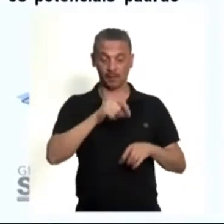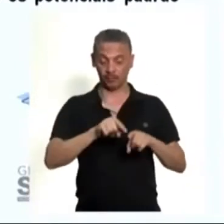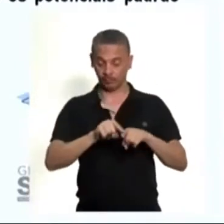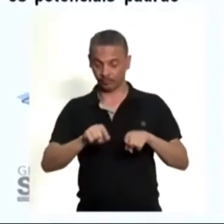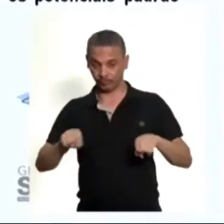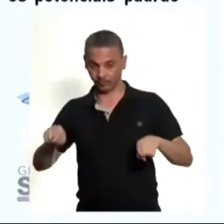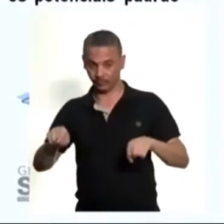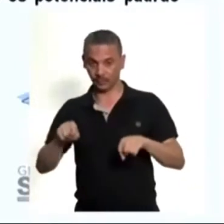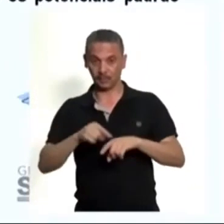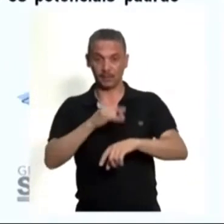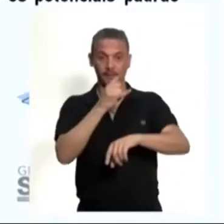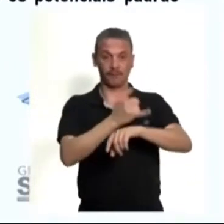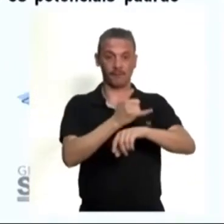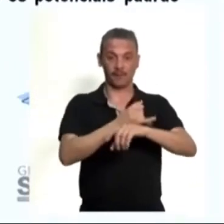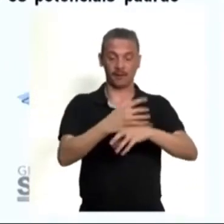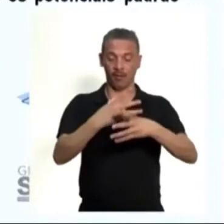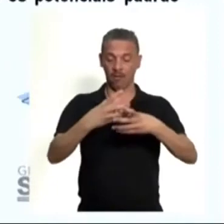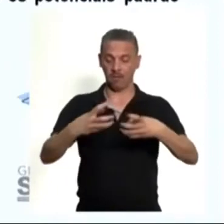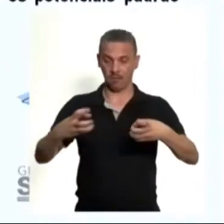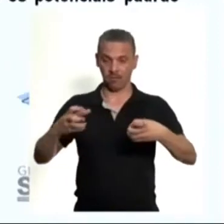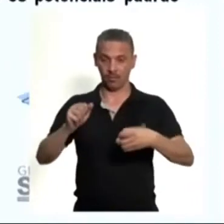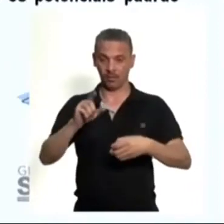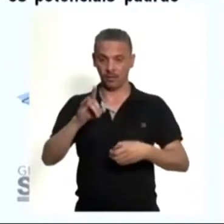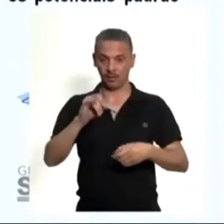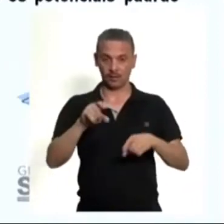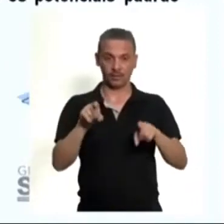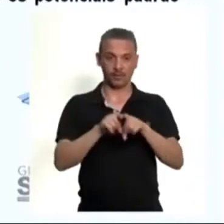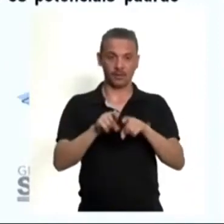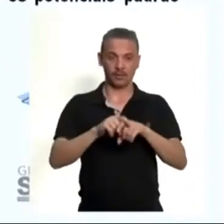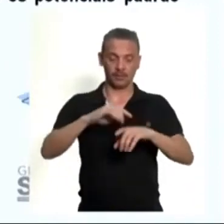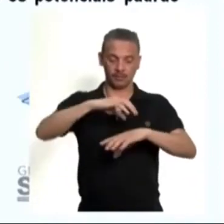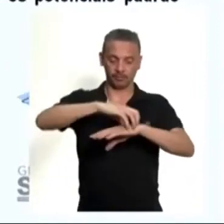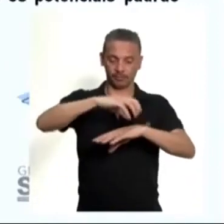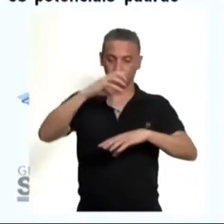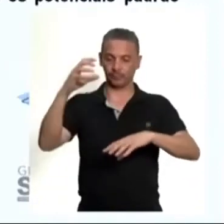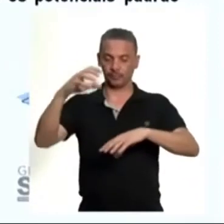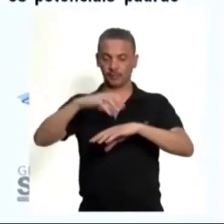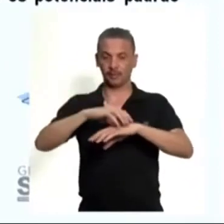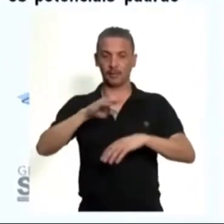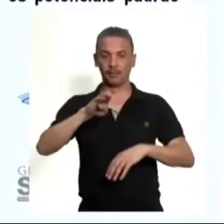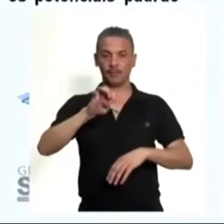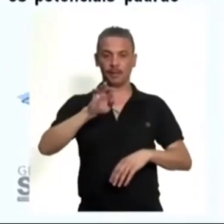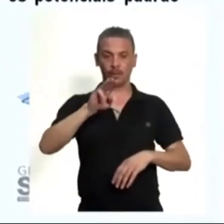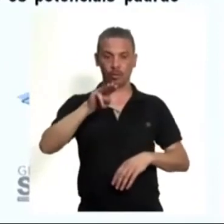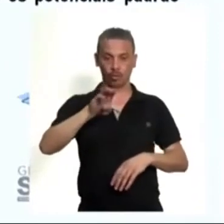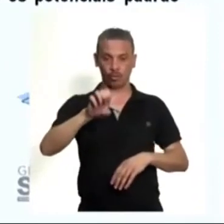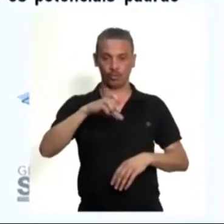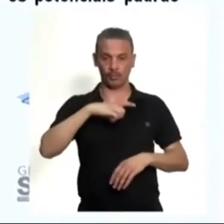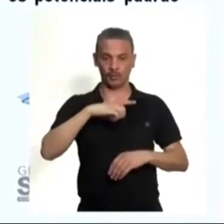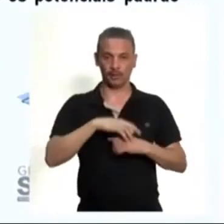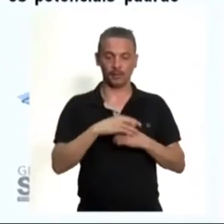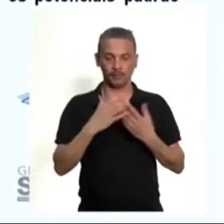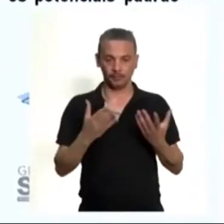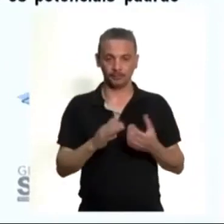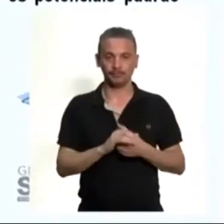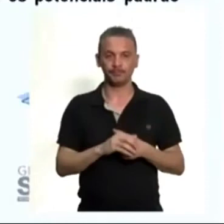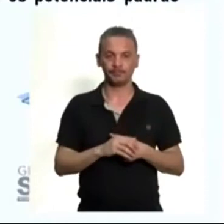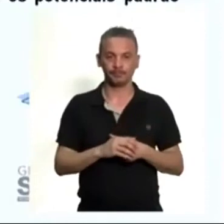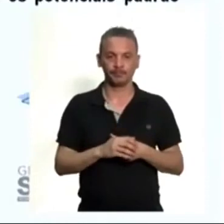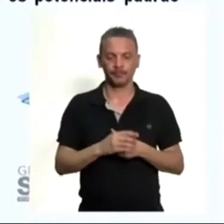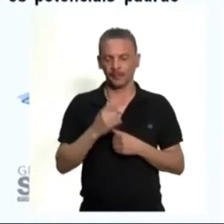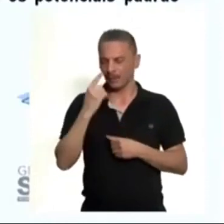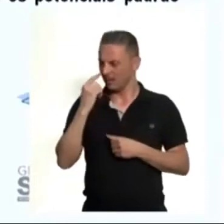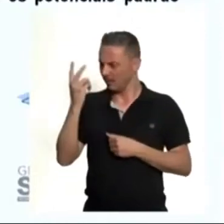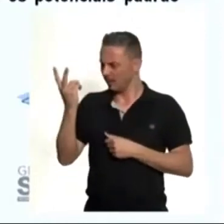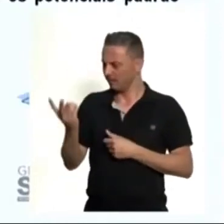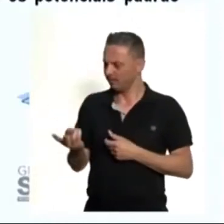de ferro aparentemente corroída por ácido e uma tampa de betume, que é asfalto, né, piche, conforme ilustrado. Considere os